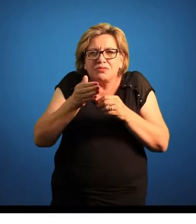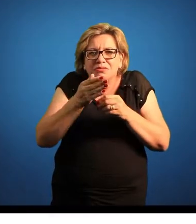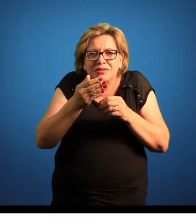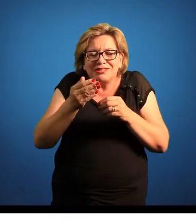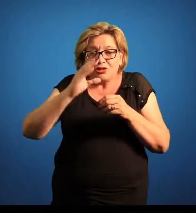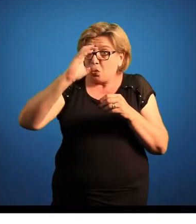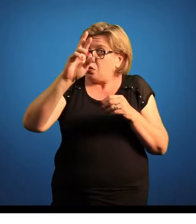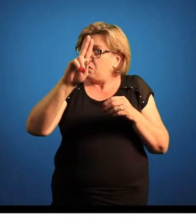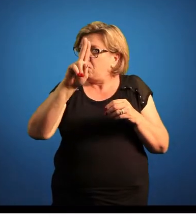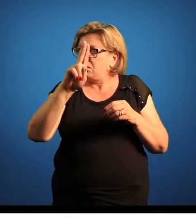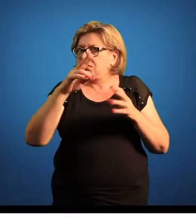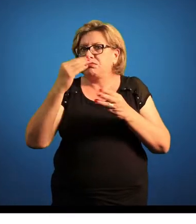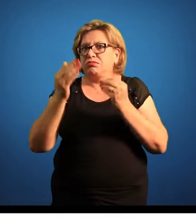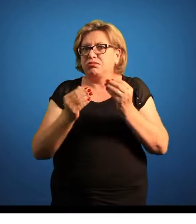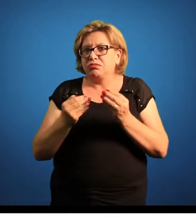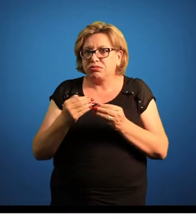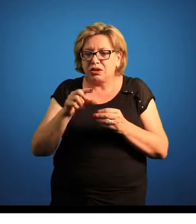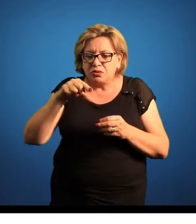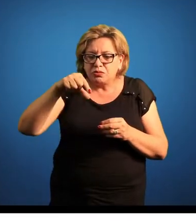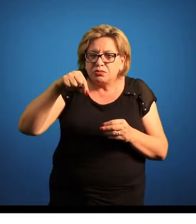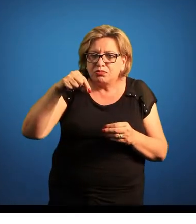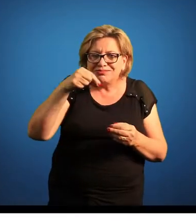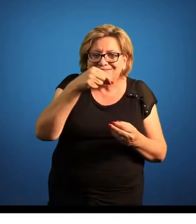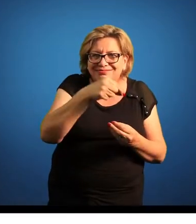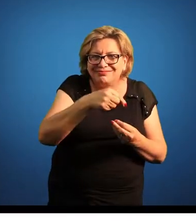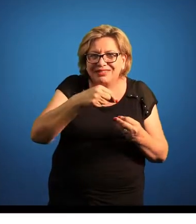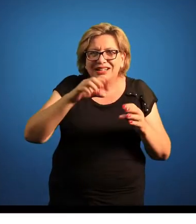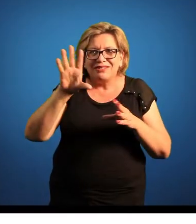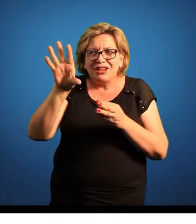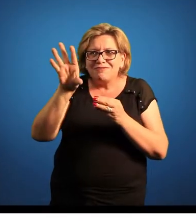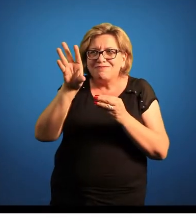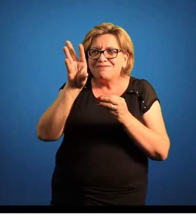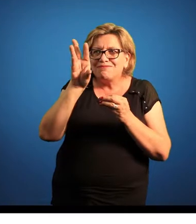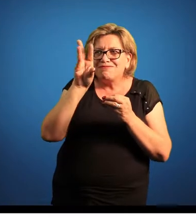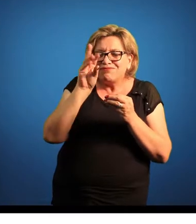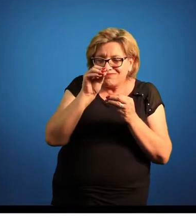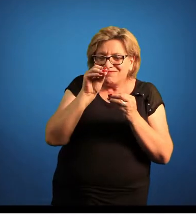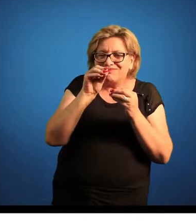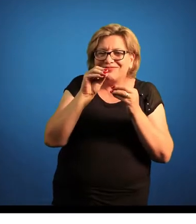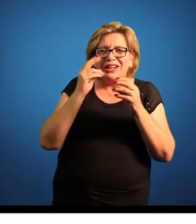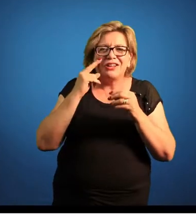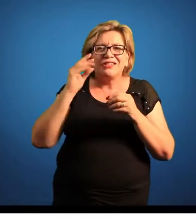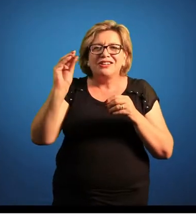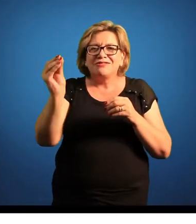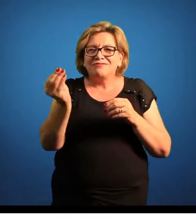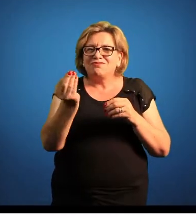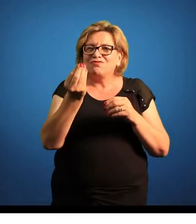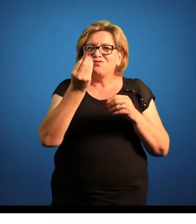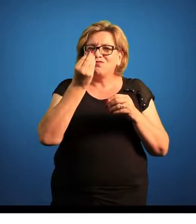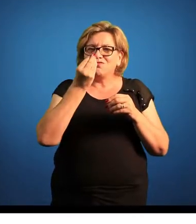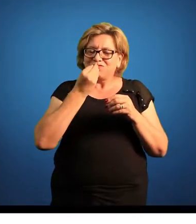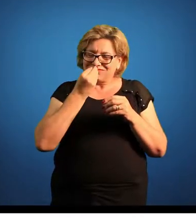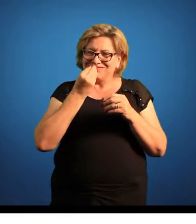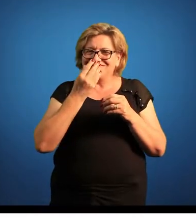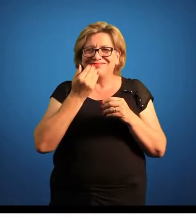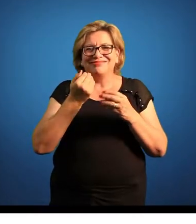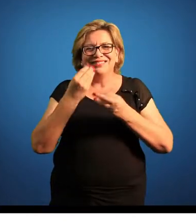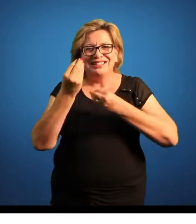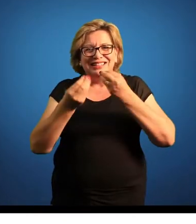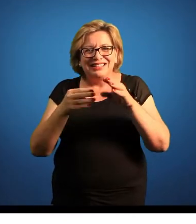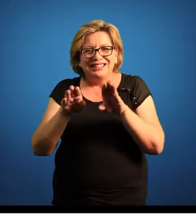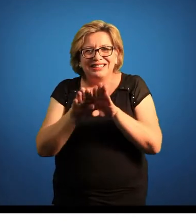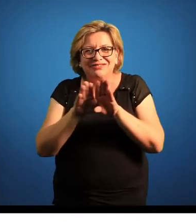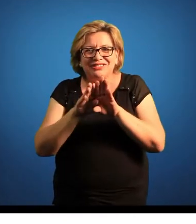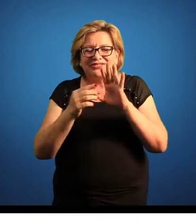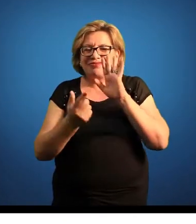cru, né? A gente vai oferecer com uma pinça, ela vai pegar isso com os tentáculos e vai levar eles até a boca. Além disso, nós vamos